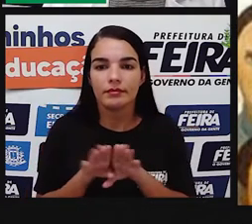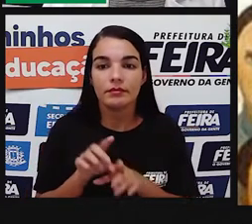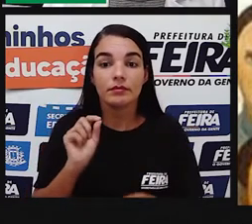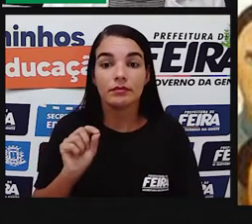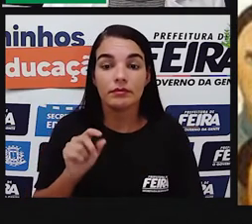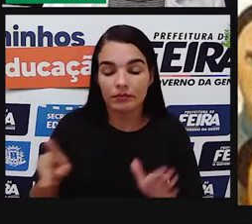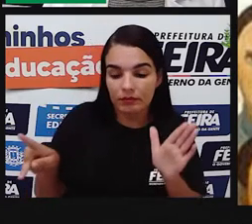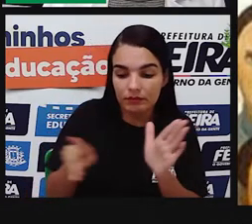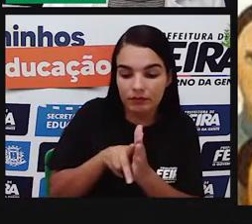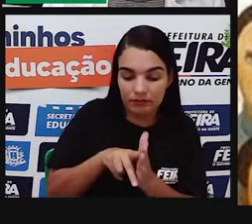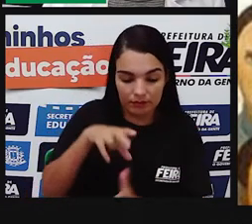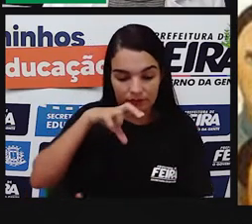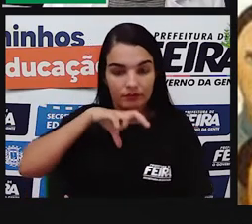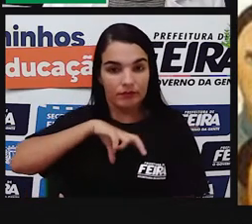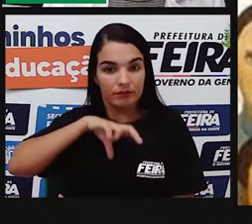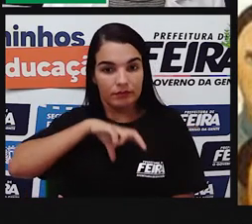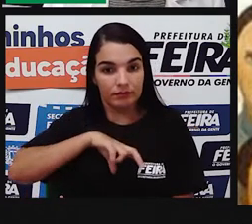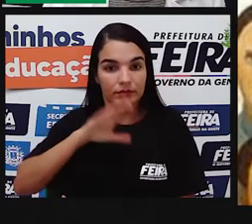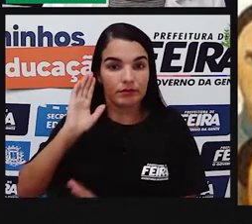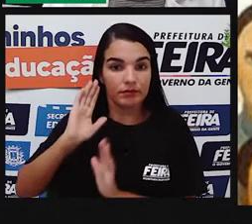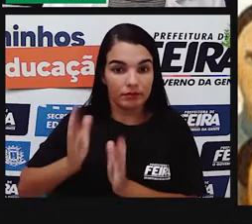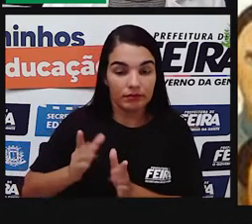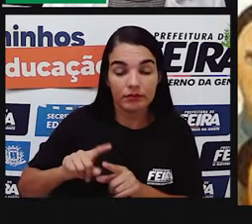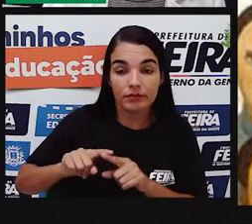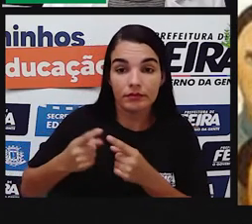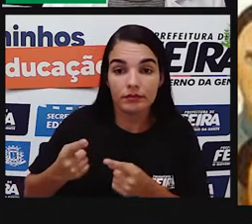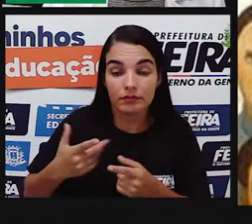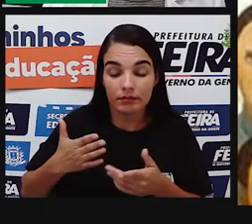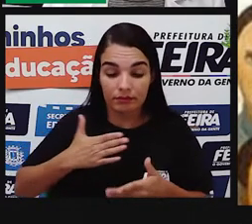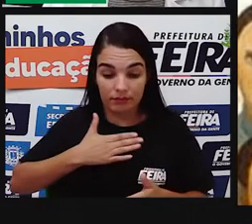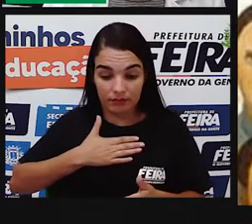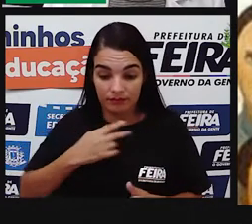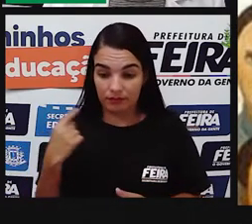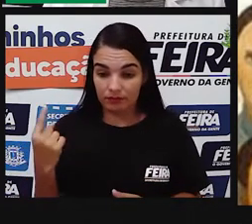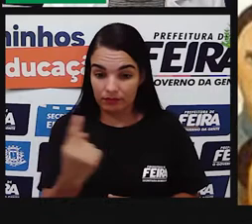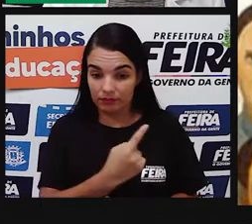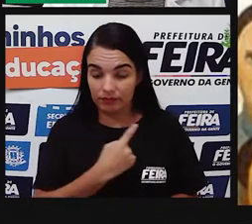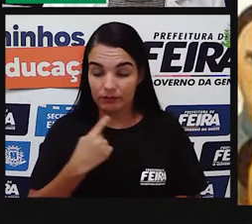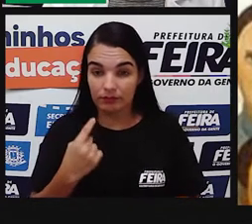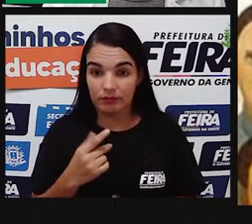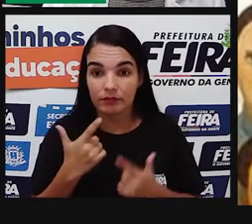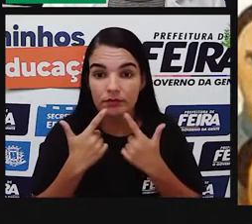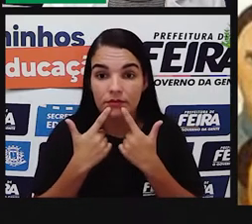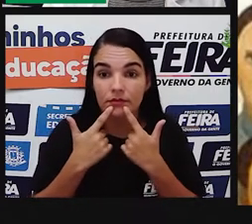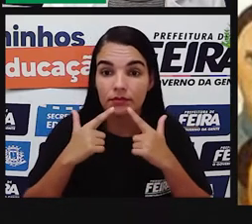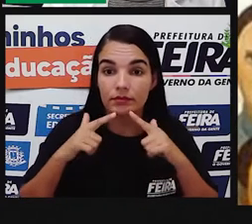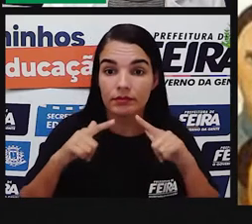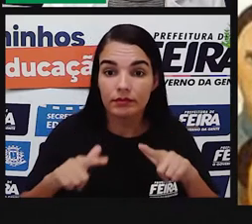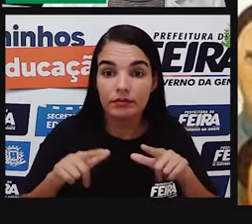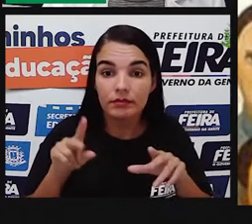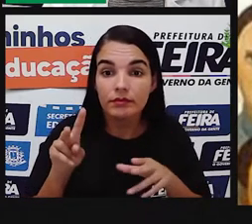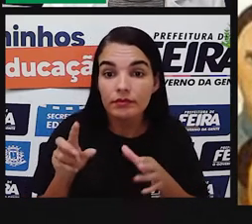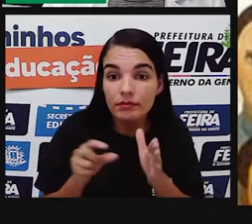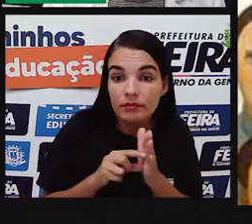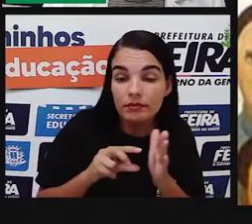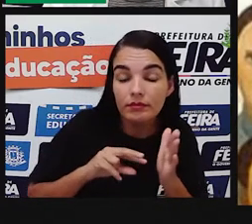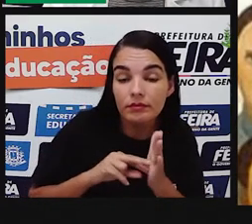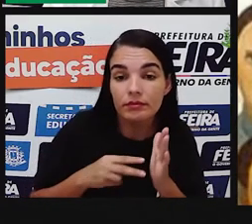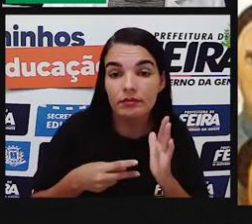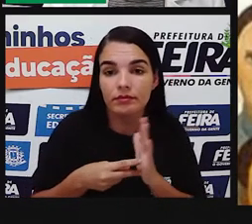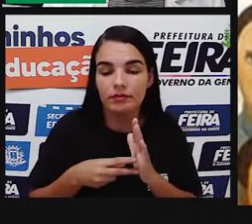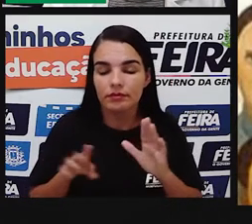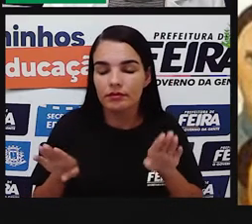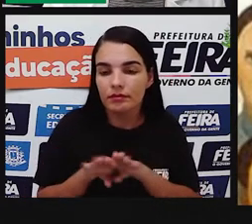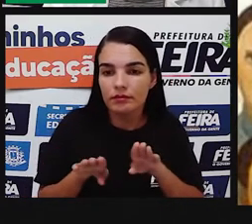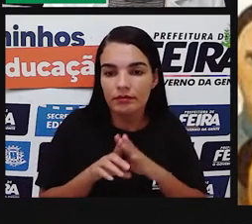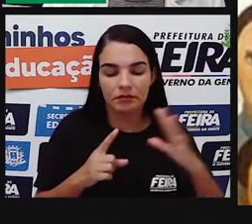por Portugal, mas nossa língua é uma variante do português de Portugal. Além do mais, nós sofremos influências